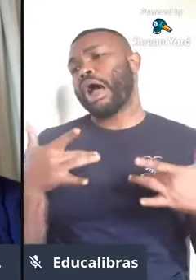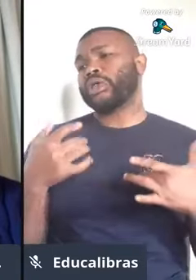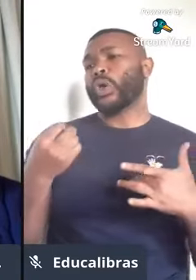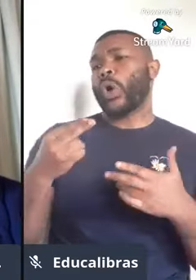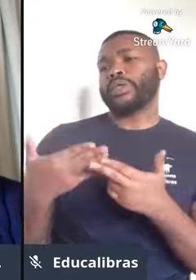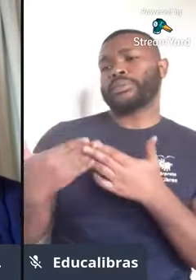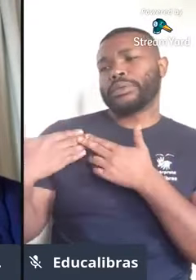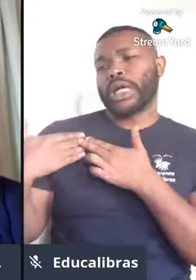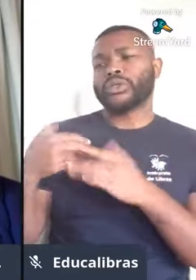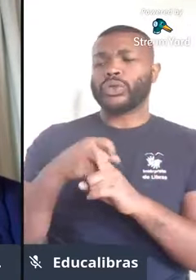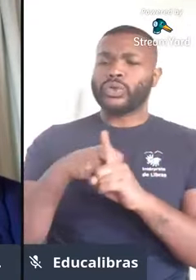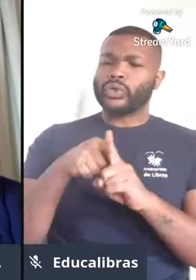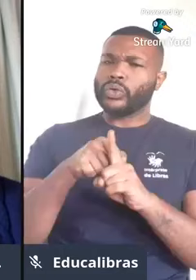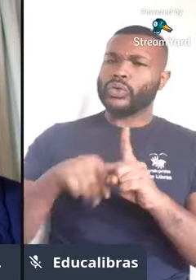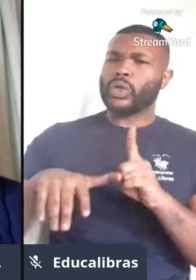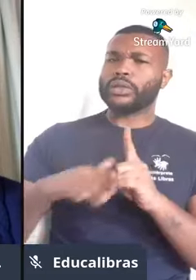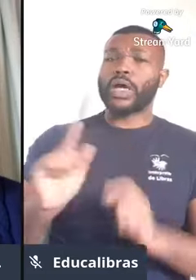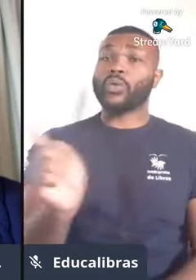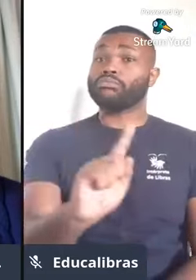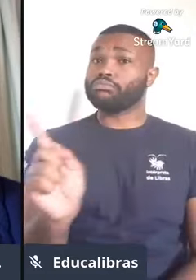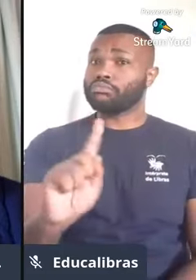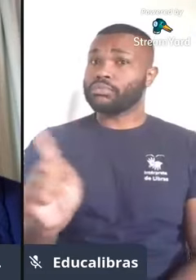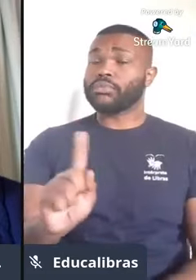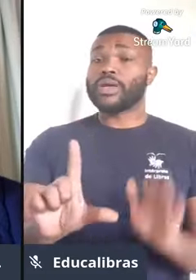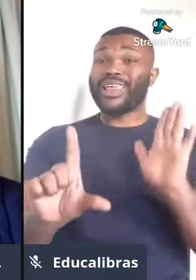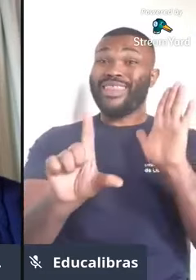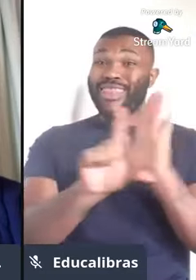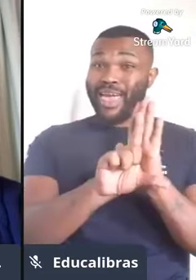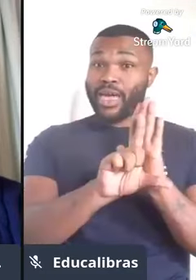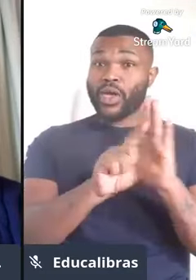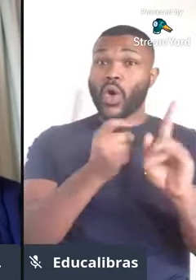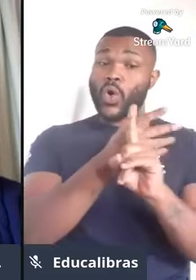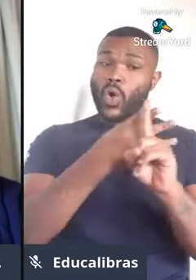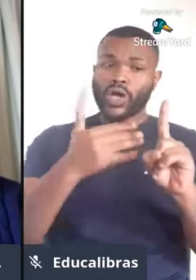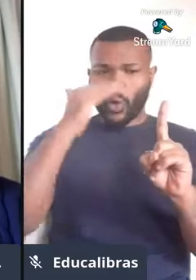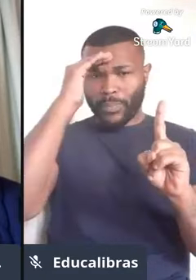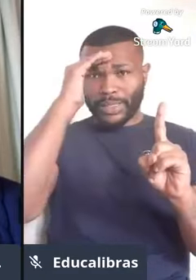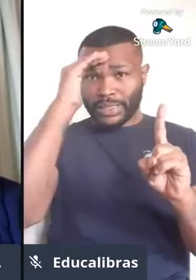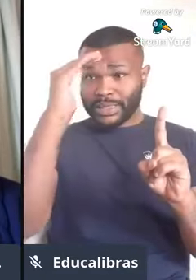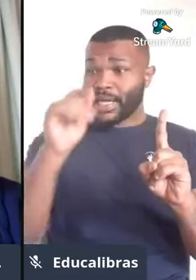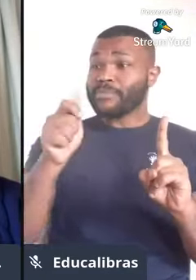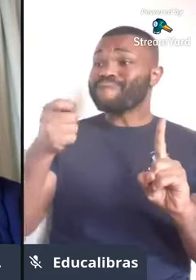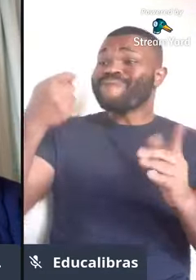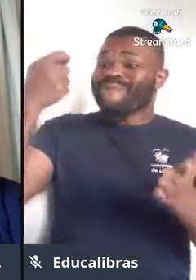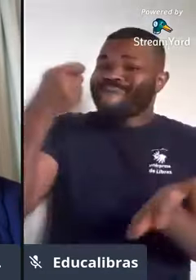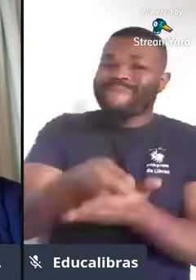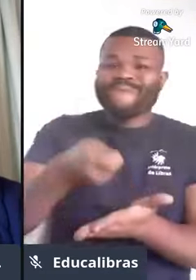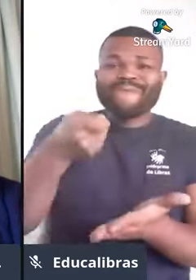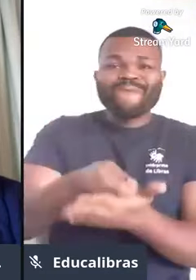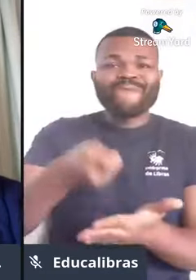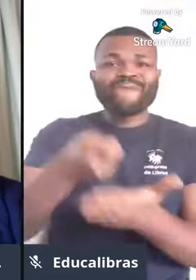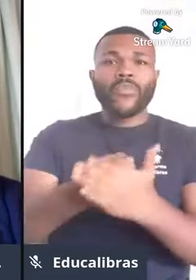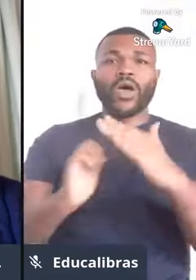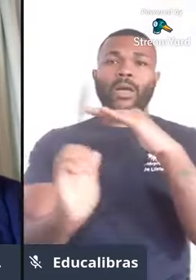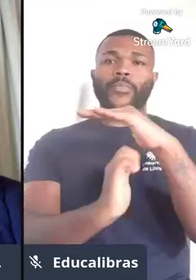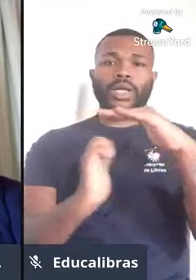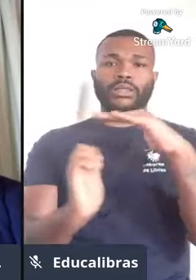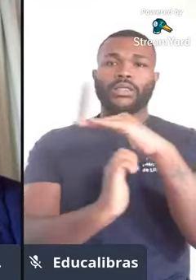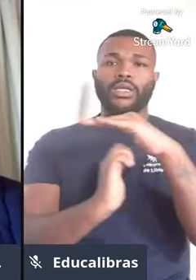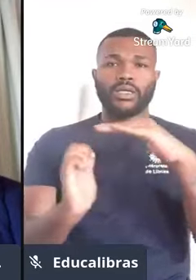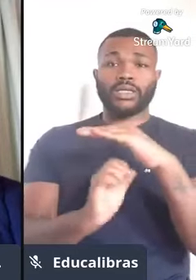social. Cumprir a lei de cotas é obrigação legal de todas as empresas, desde que tenham 100 ou mais empregados,